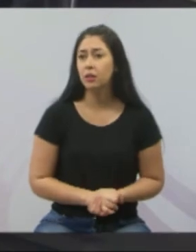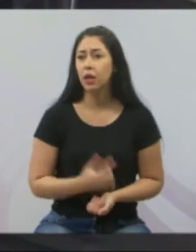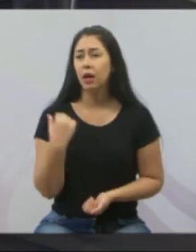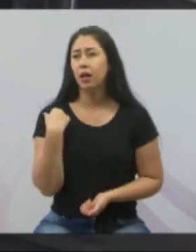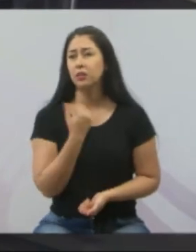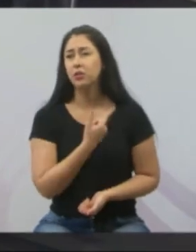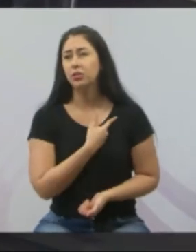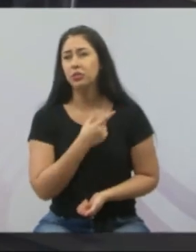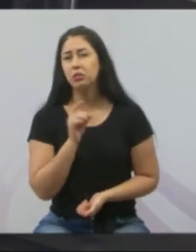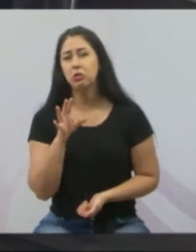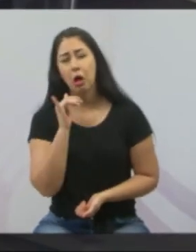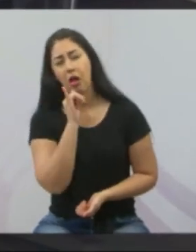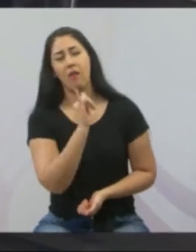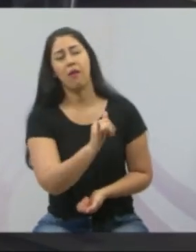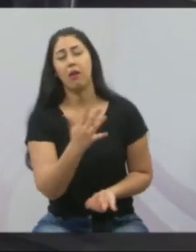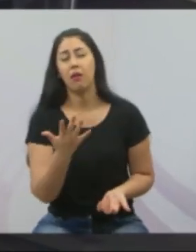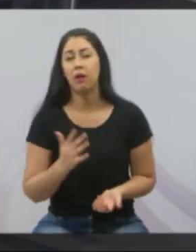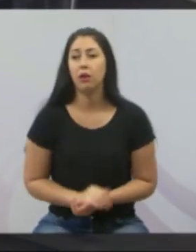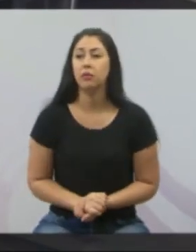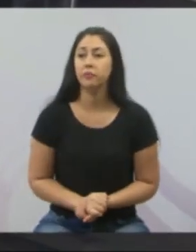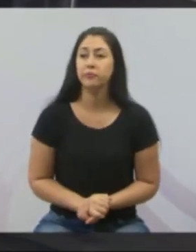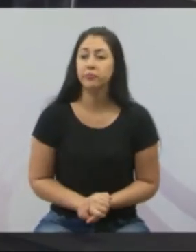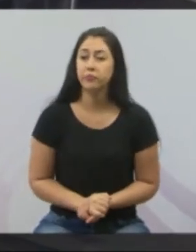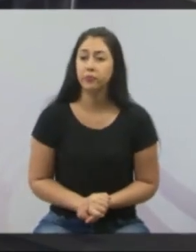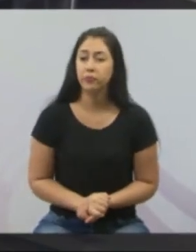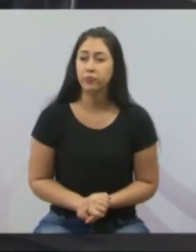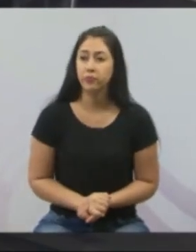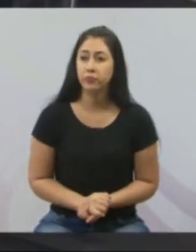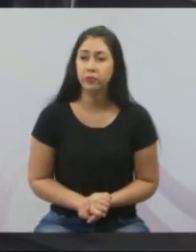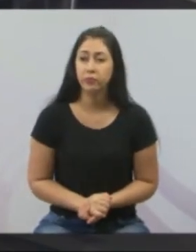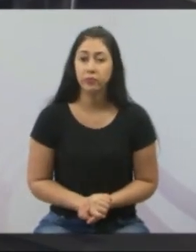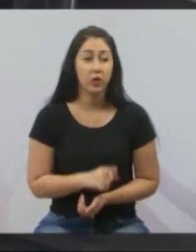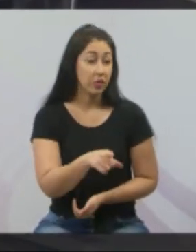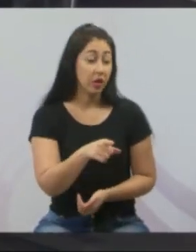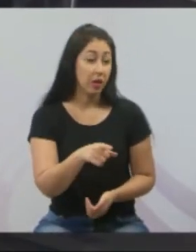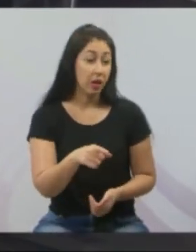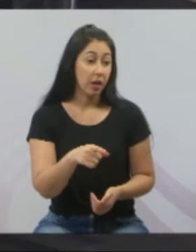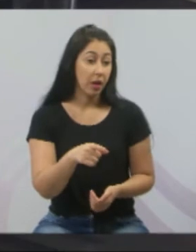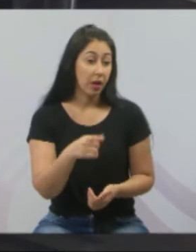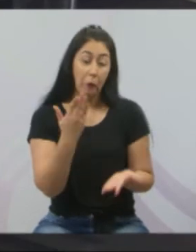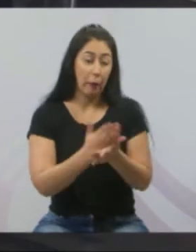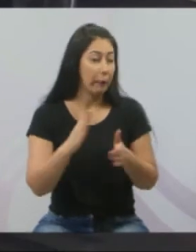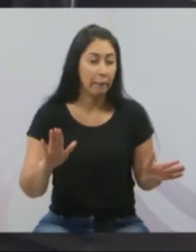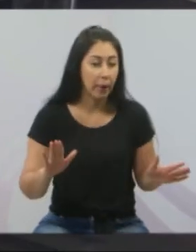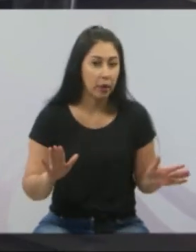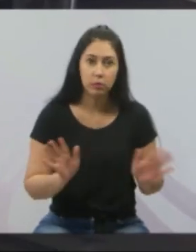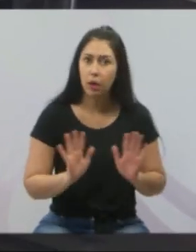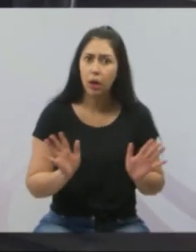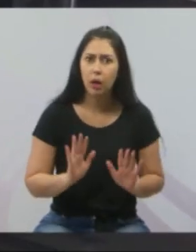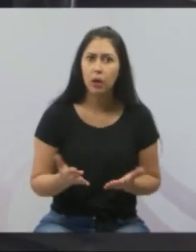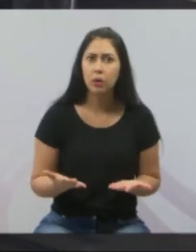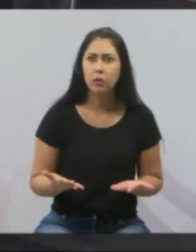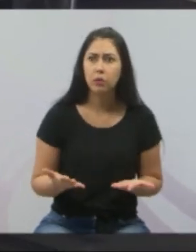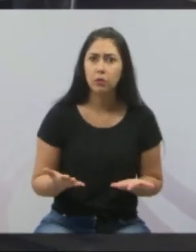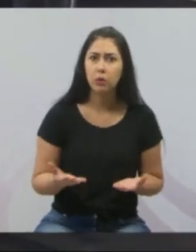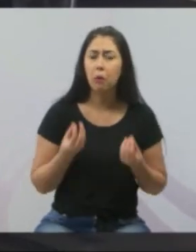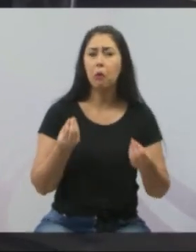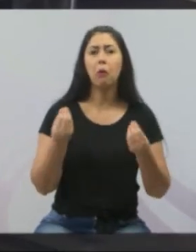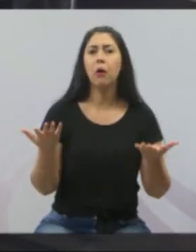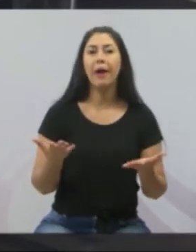Requerimento 239 em votação. Os vereadores contrários se manifestem levantando o braço. Requerimento aprovado.